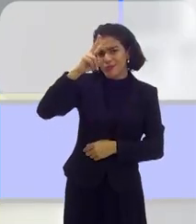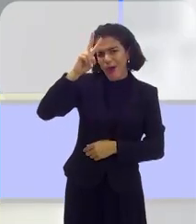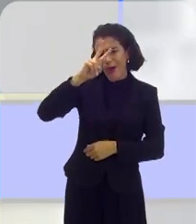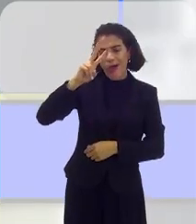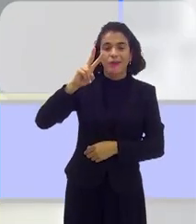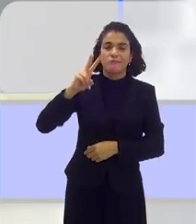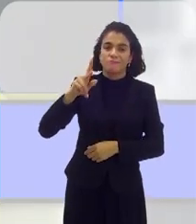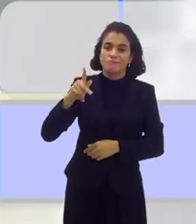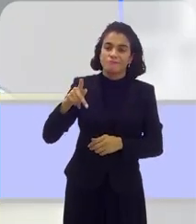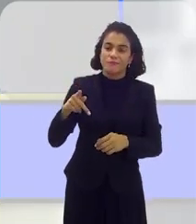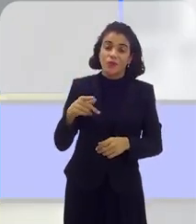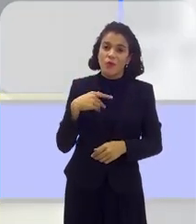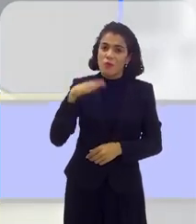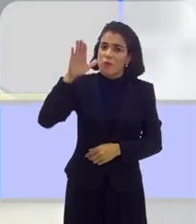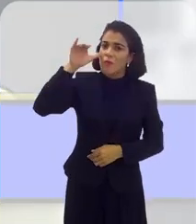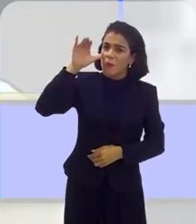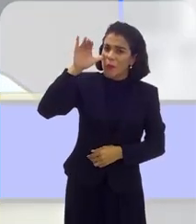história